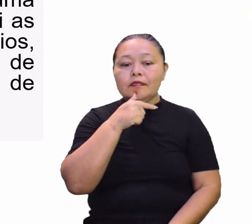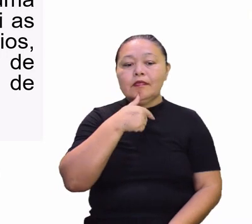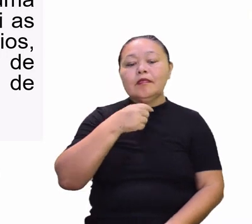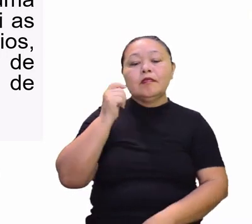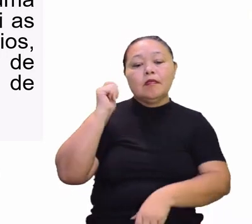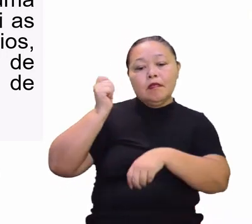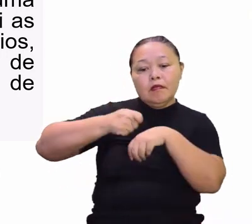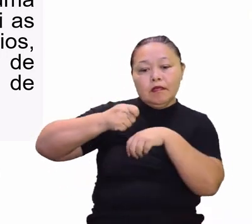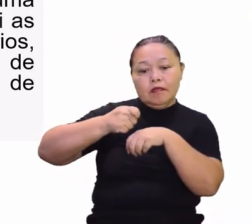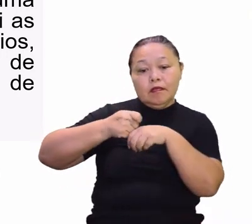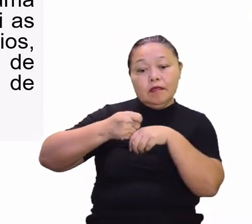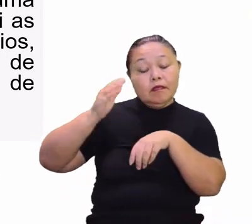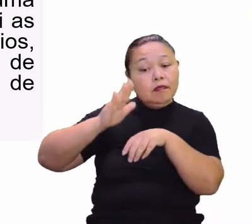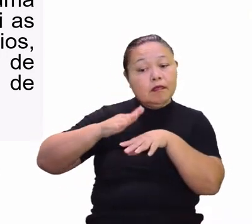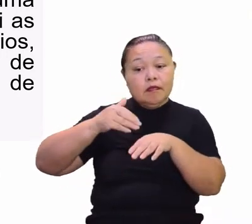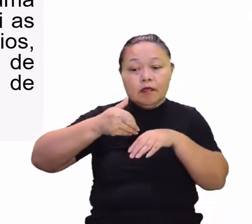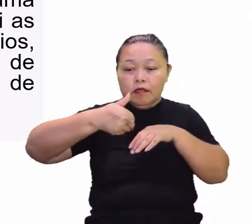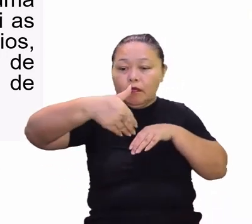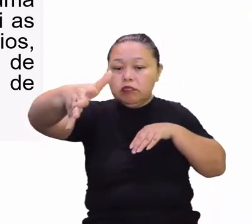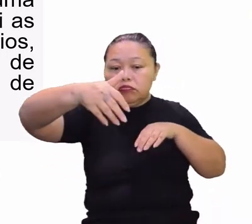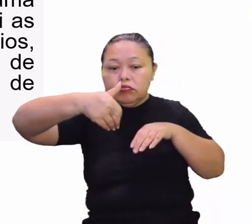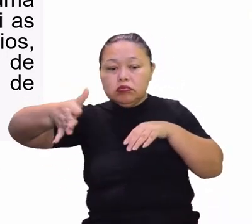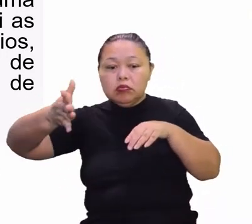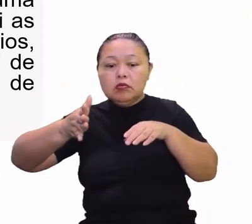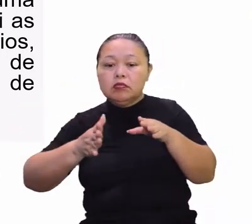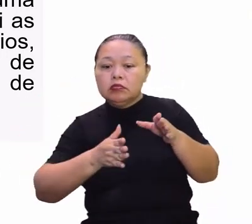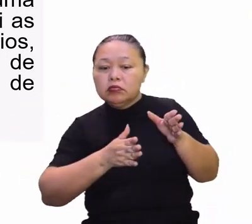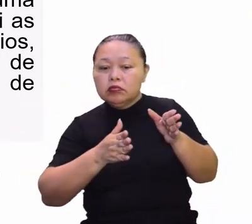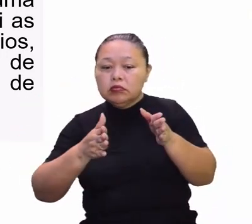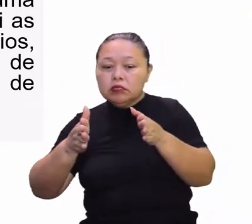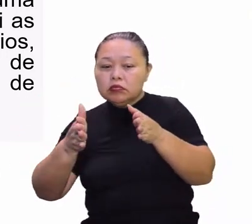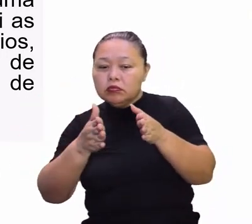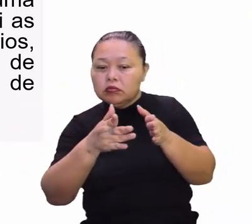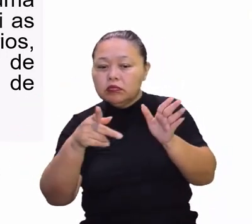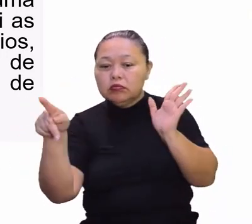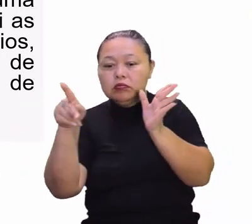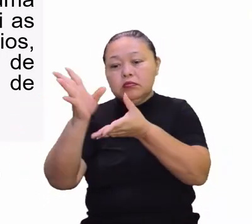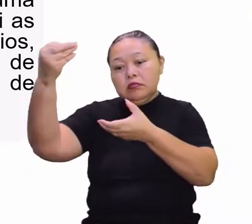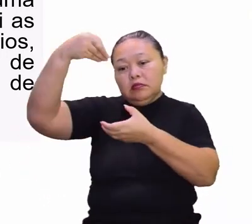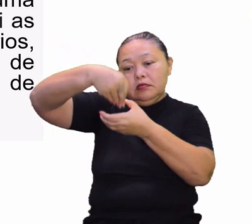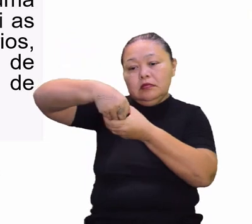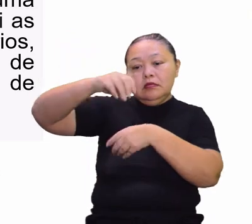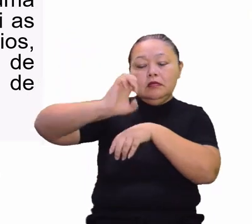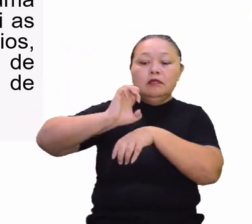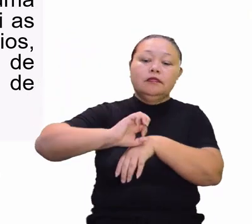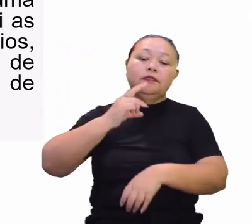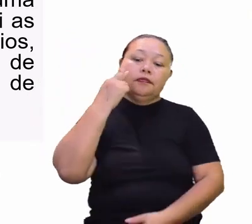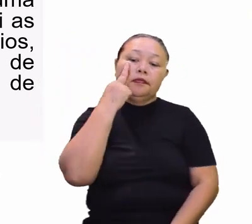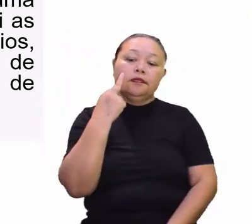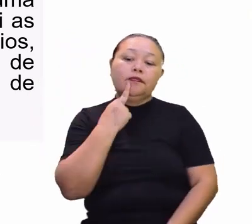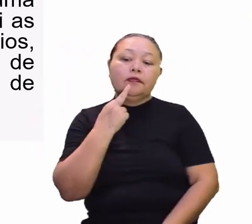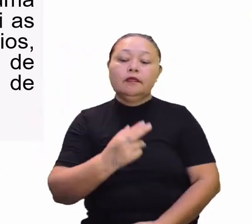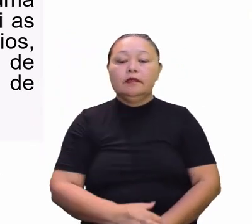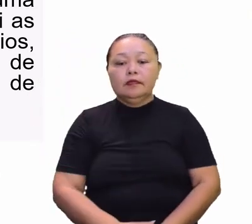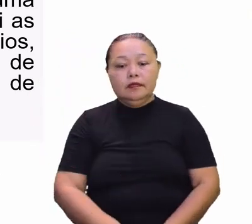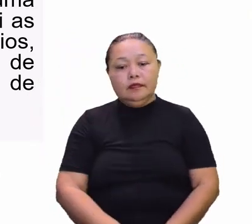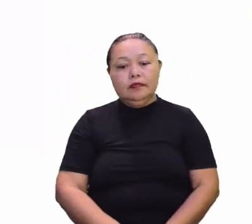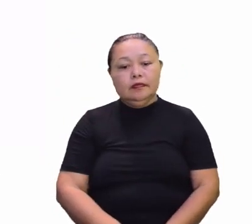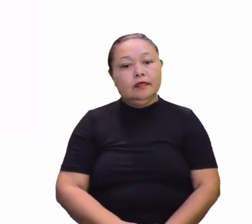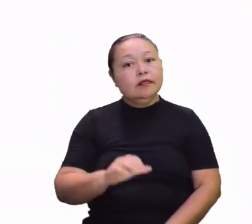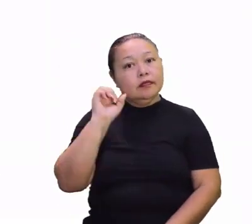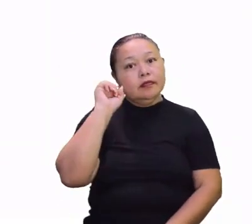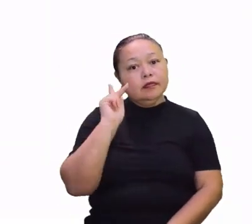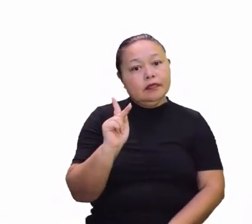como o Machado, que é o mais extenso e de percurso exclusivo dentro de Rondônia.